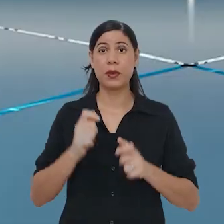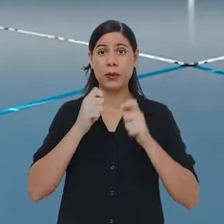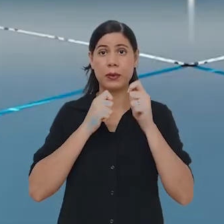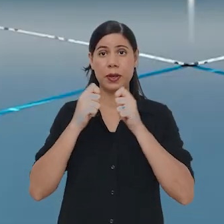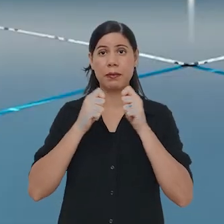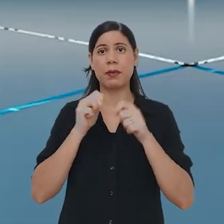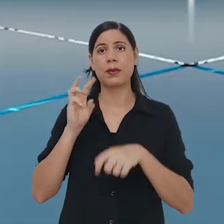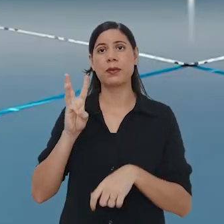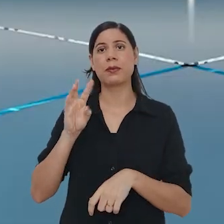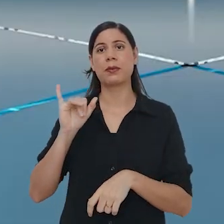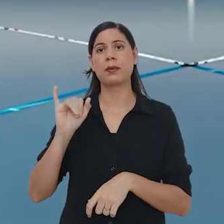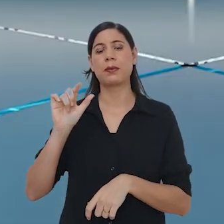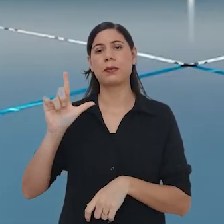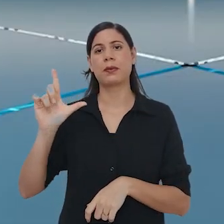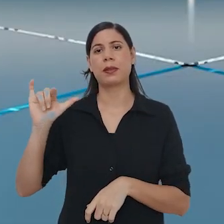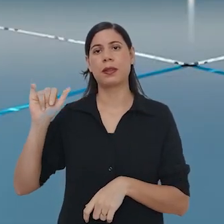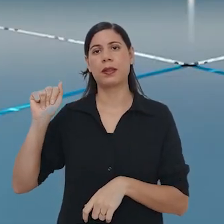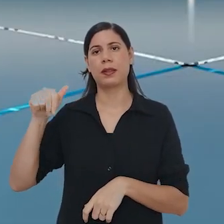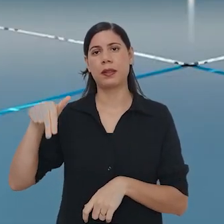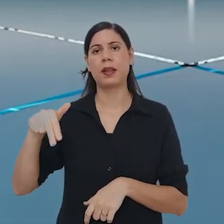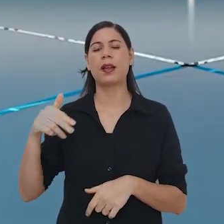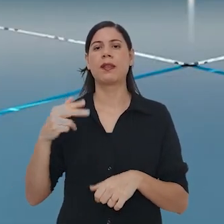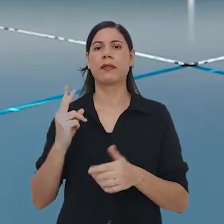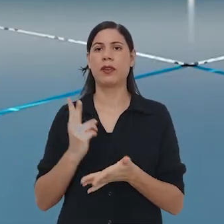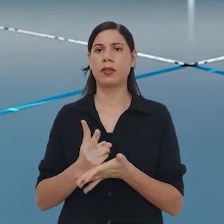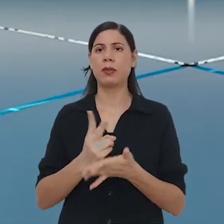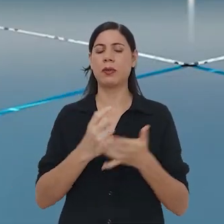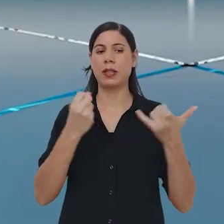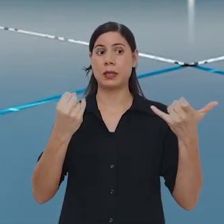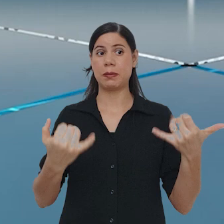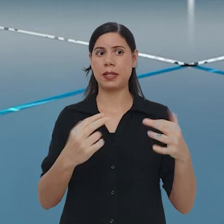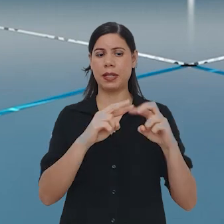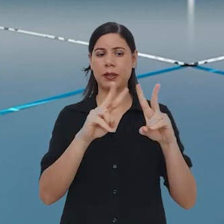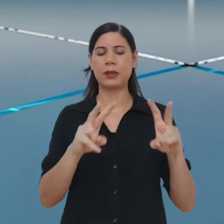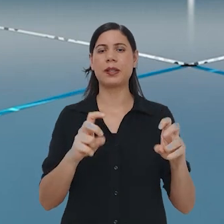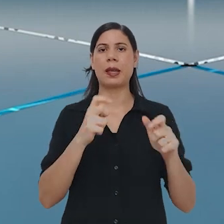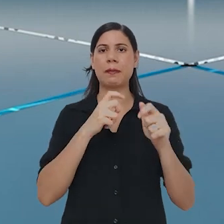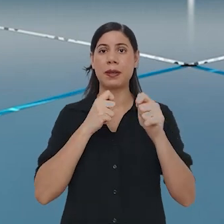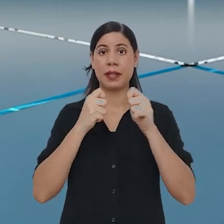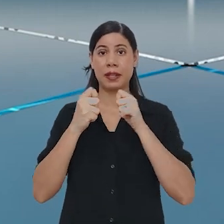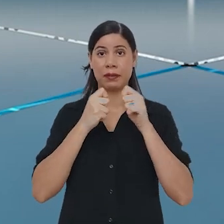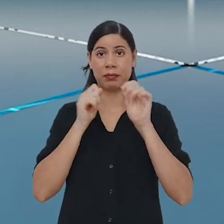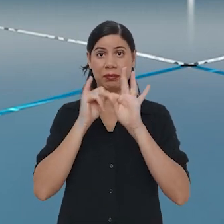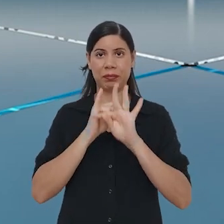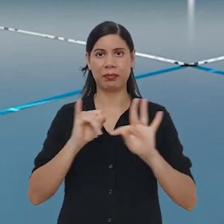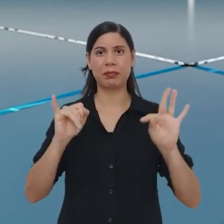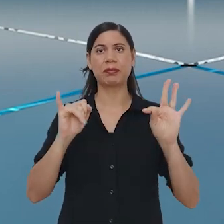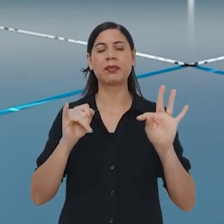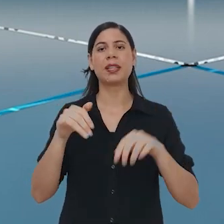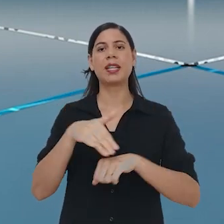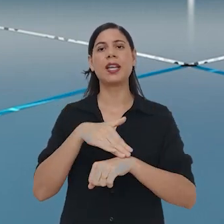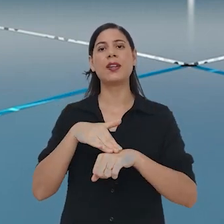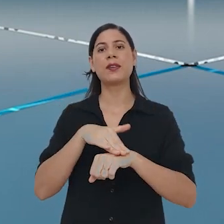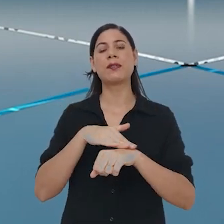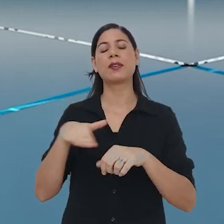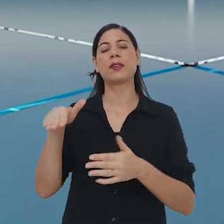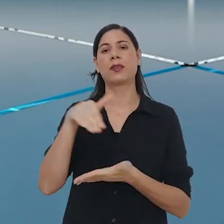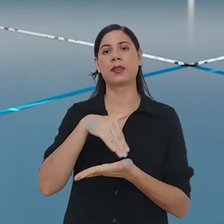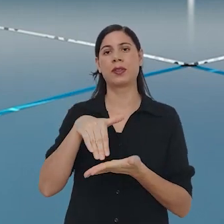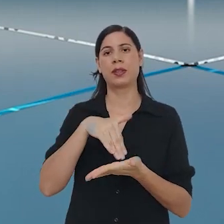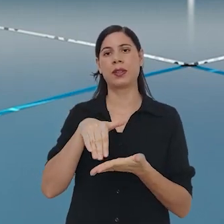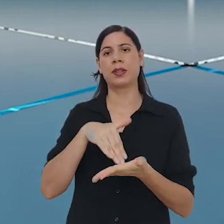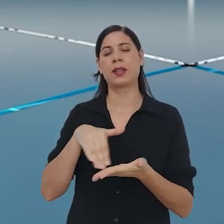O repórter William Nascimento continua falando sobre o tema agora no IT Entrevista. Para isso, ele conversou com